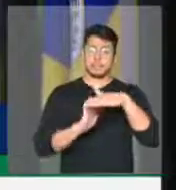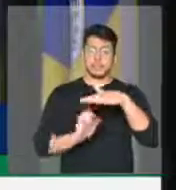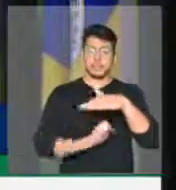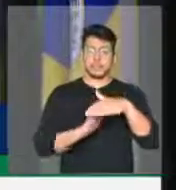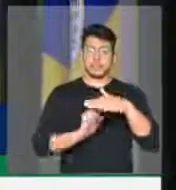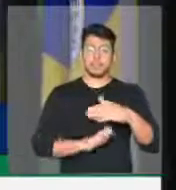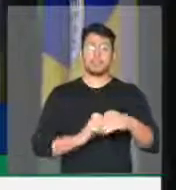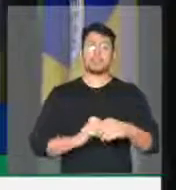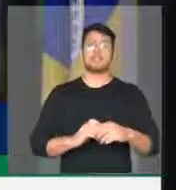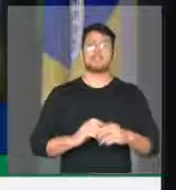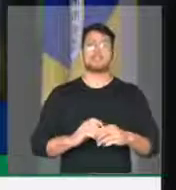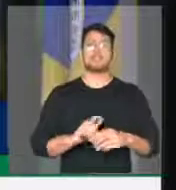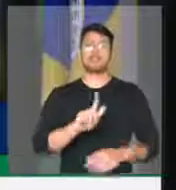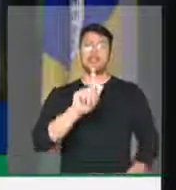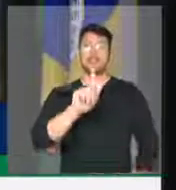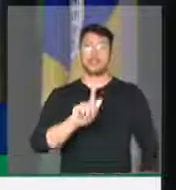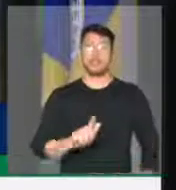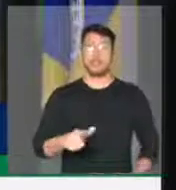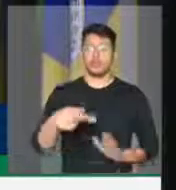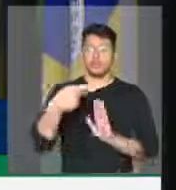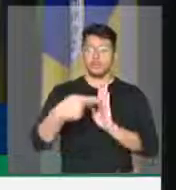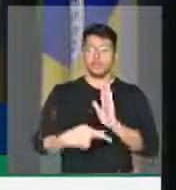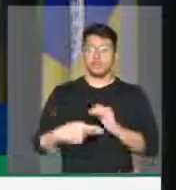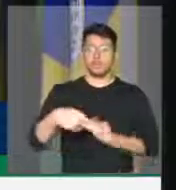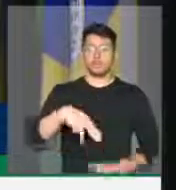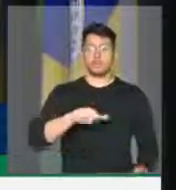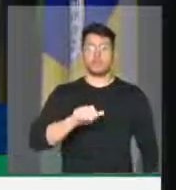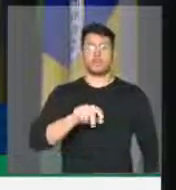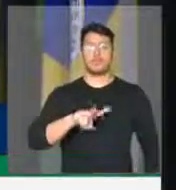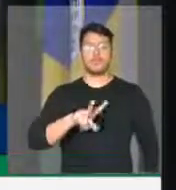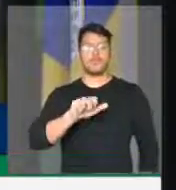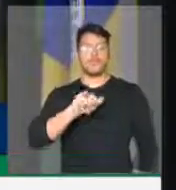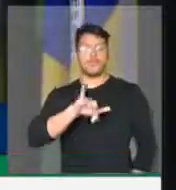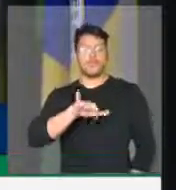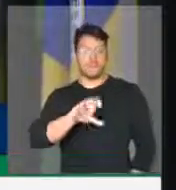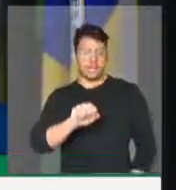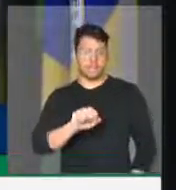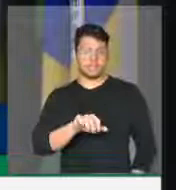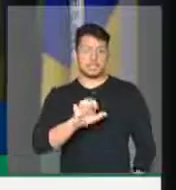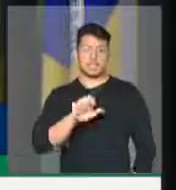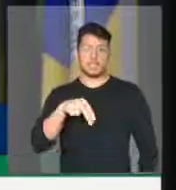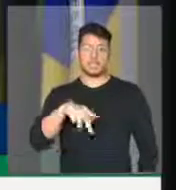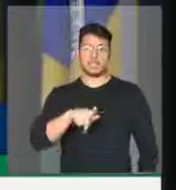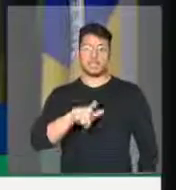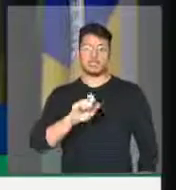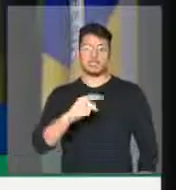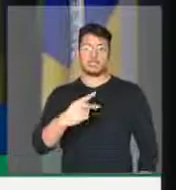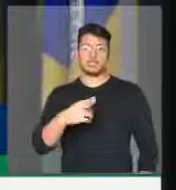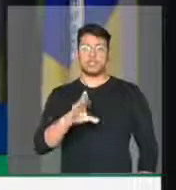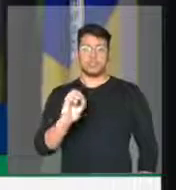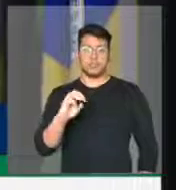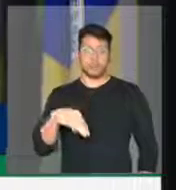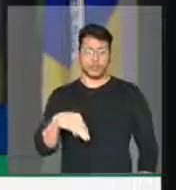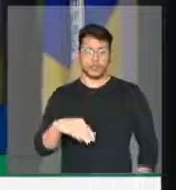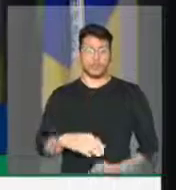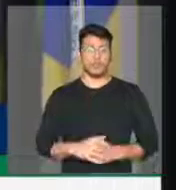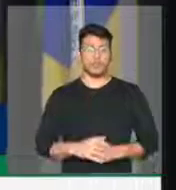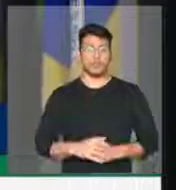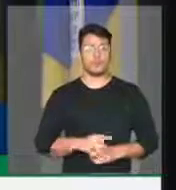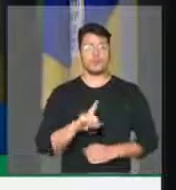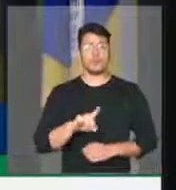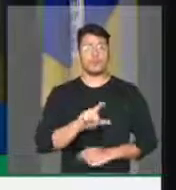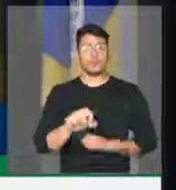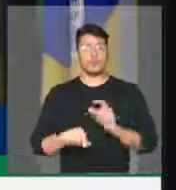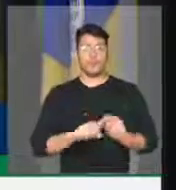ENGEPRON, não só para as ações da Marinha, no que